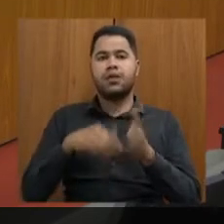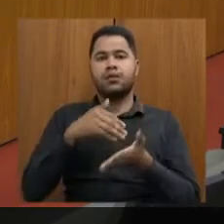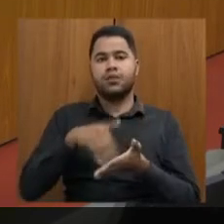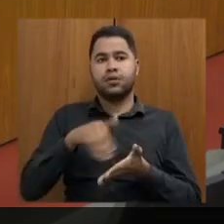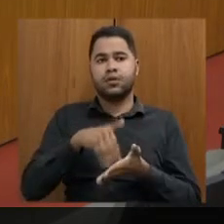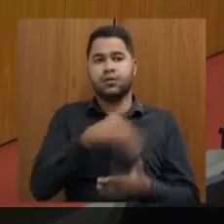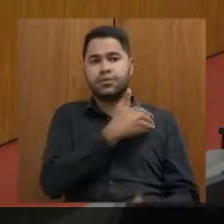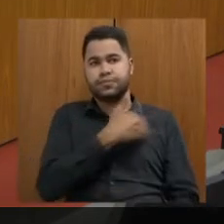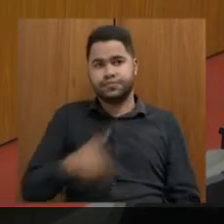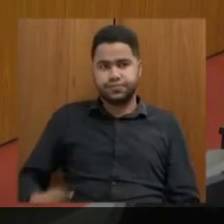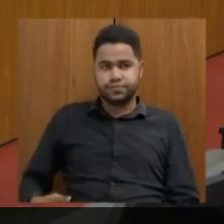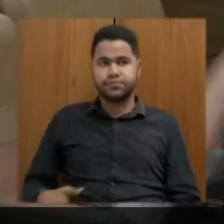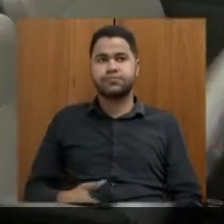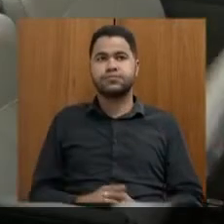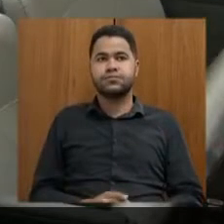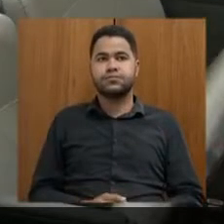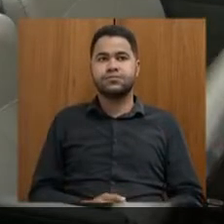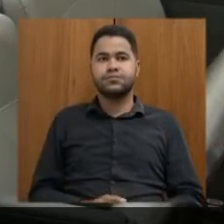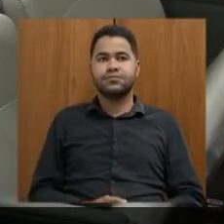governo